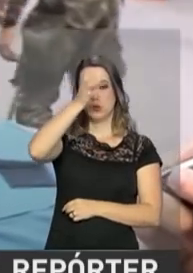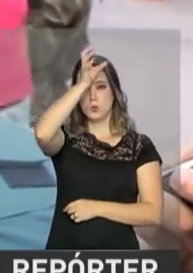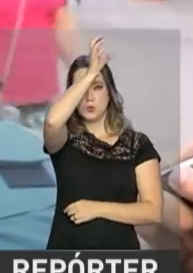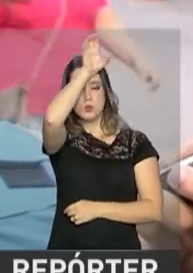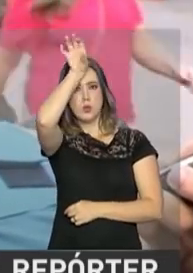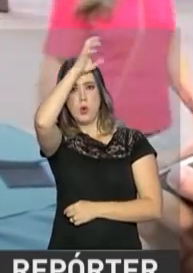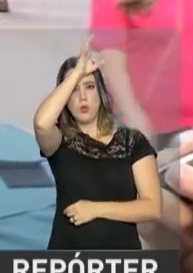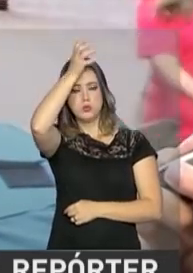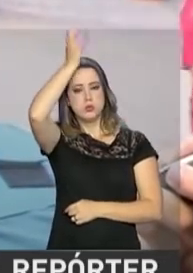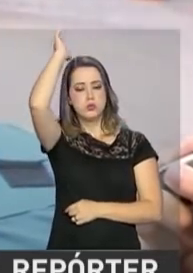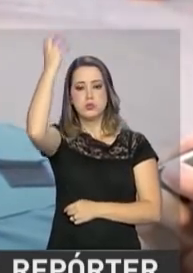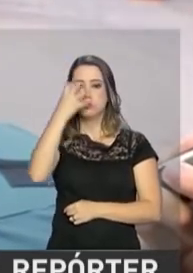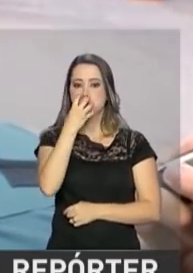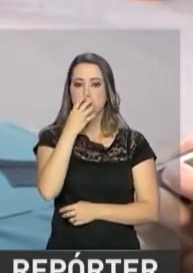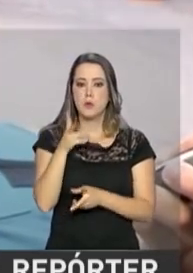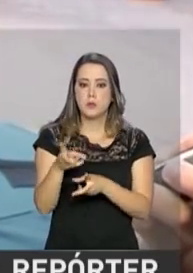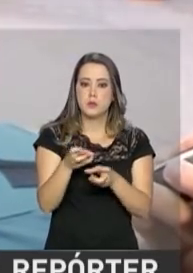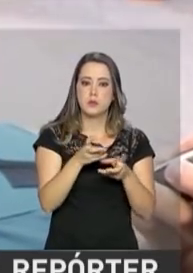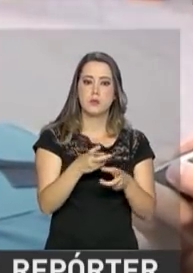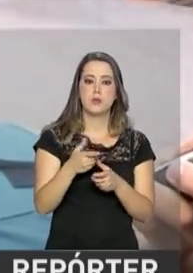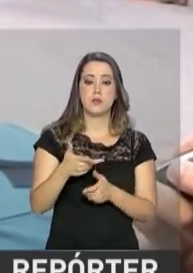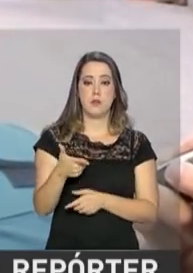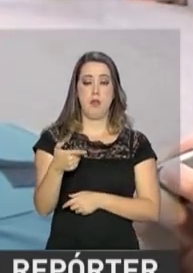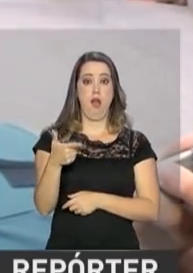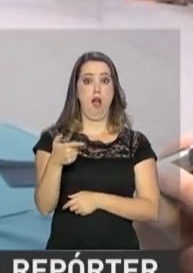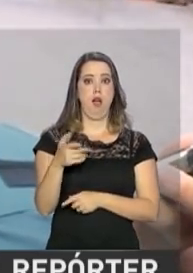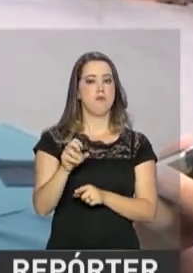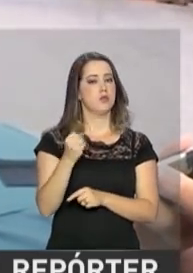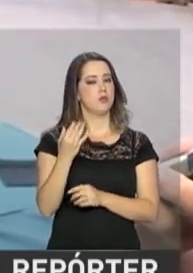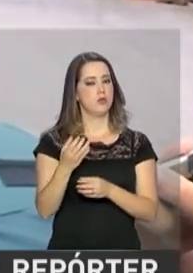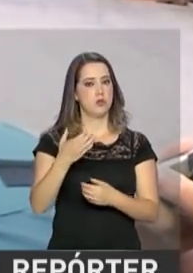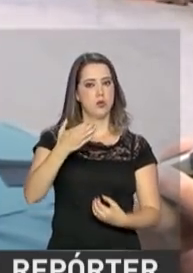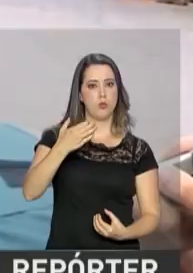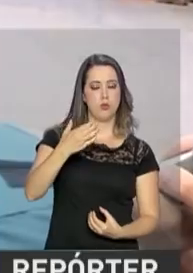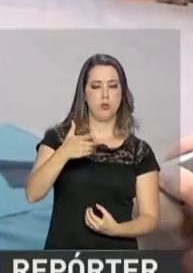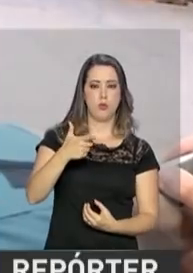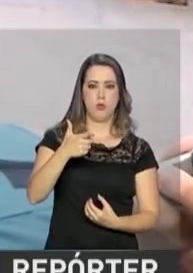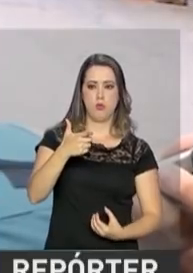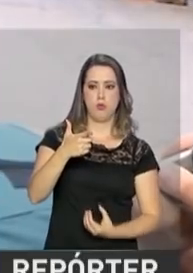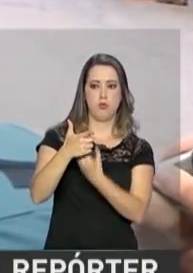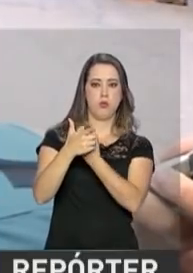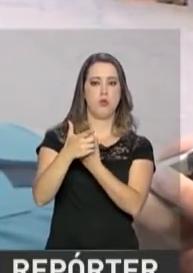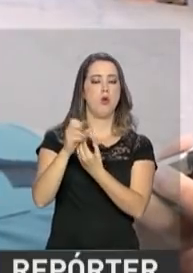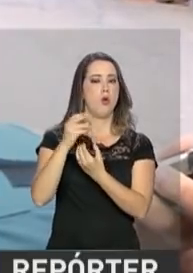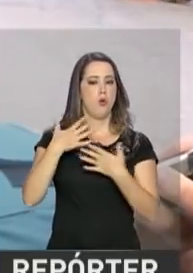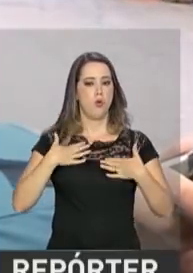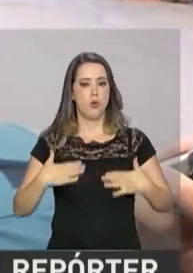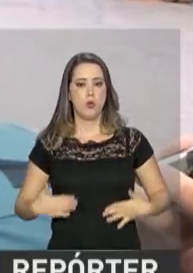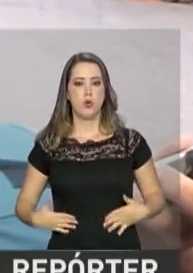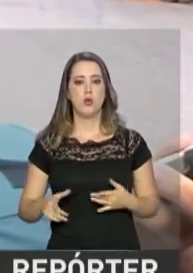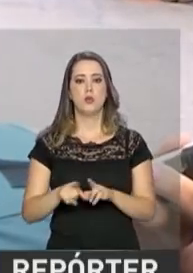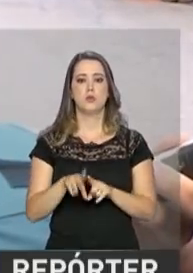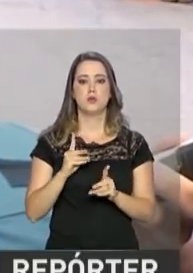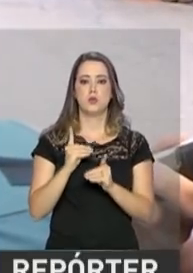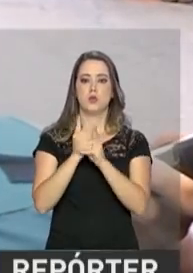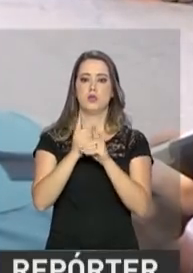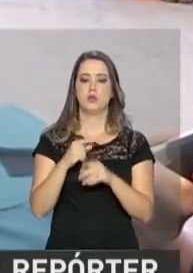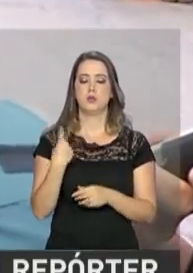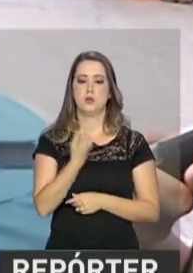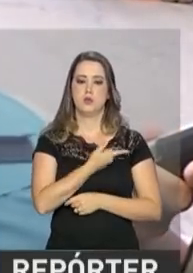militares especializados em farejar armas munições e também restos mortais o que realmente acabou acontecendo né